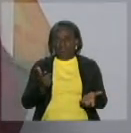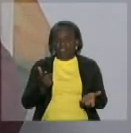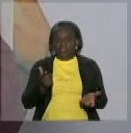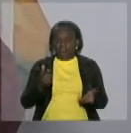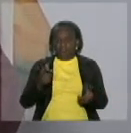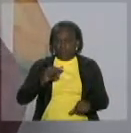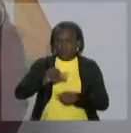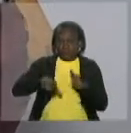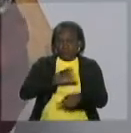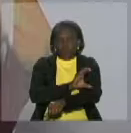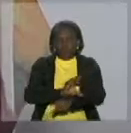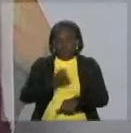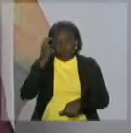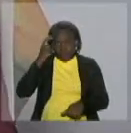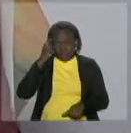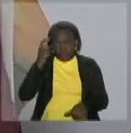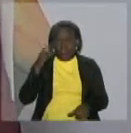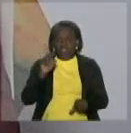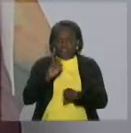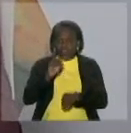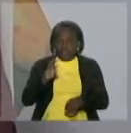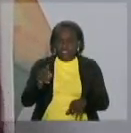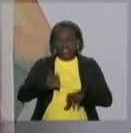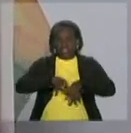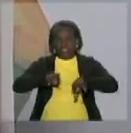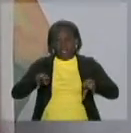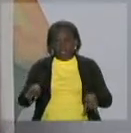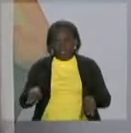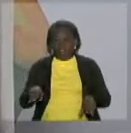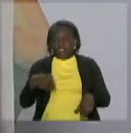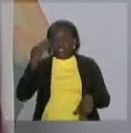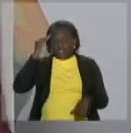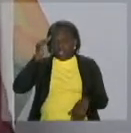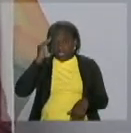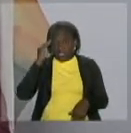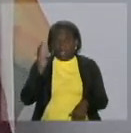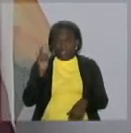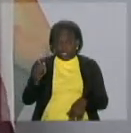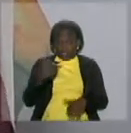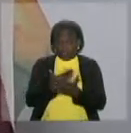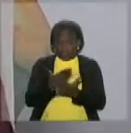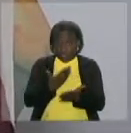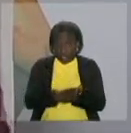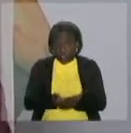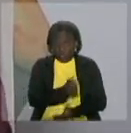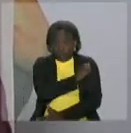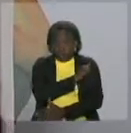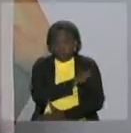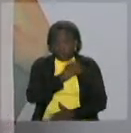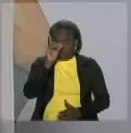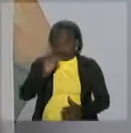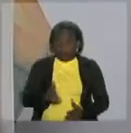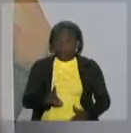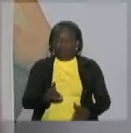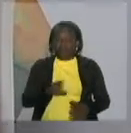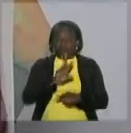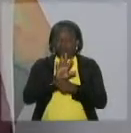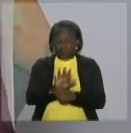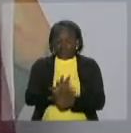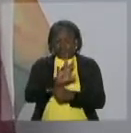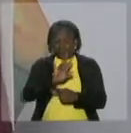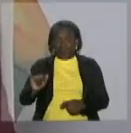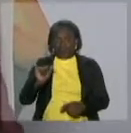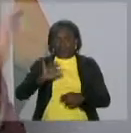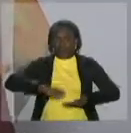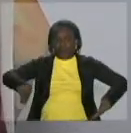tem essa mudança de cultura, é educação para a diversidade, é entender que estudar com um aluno com deficiência